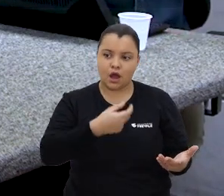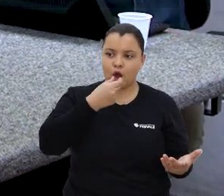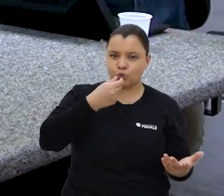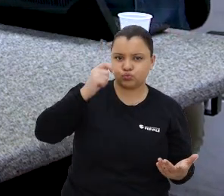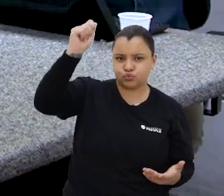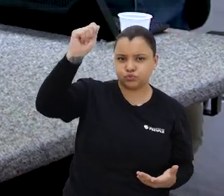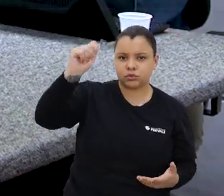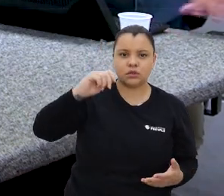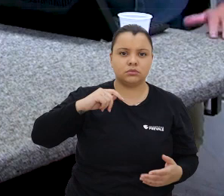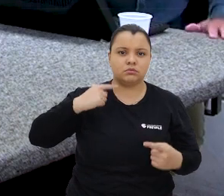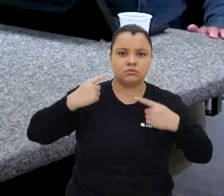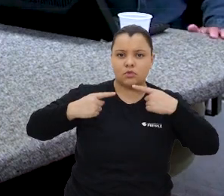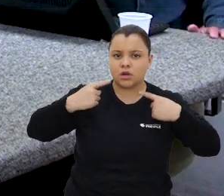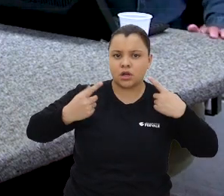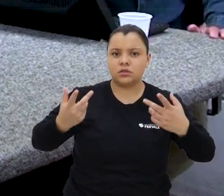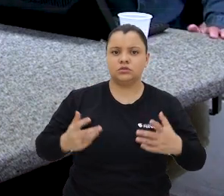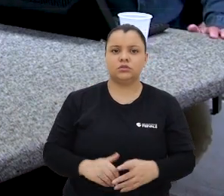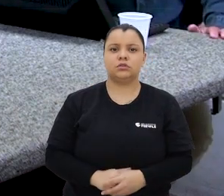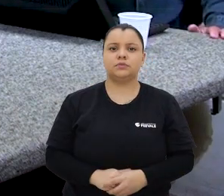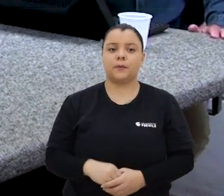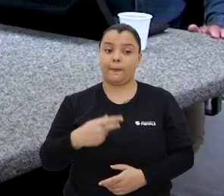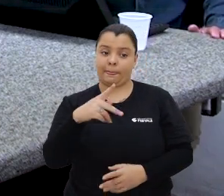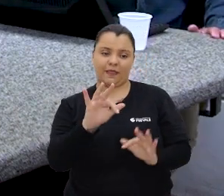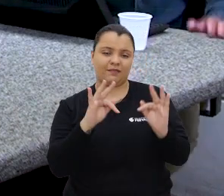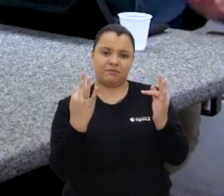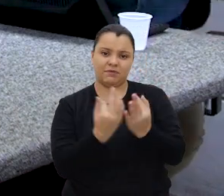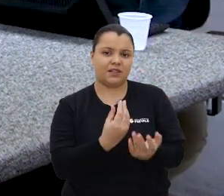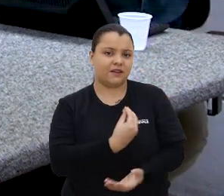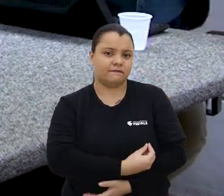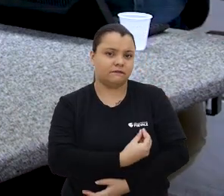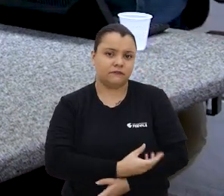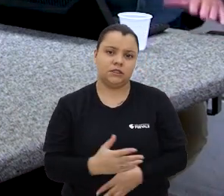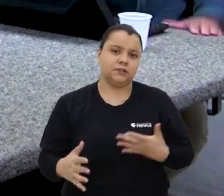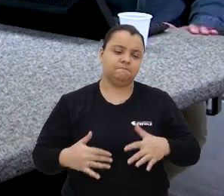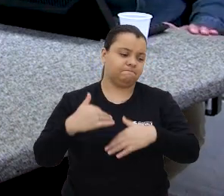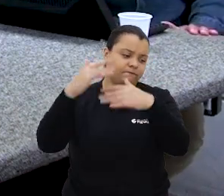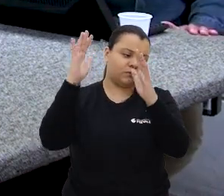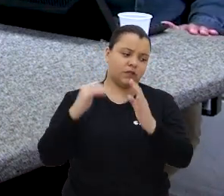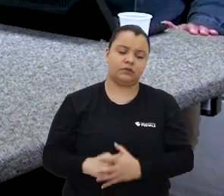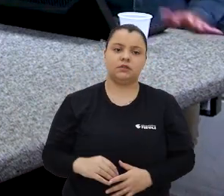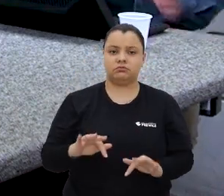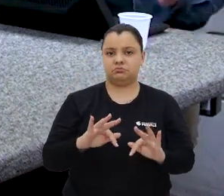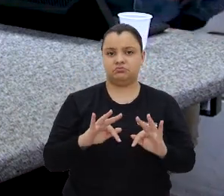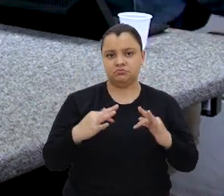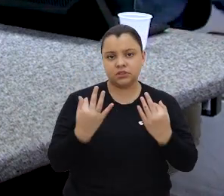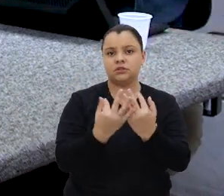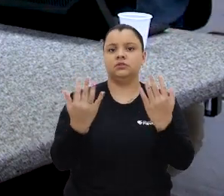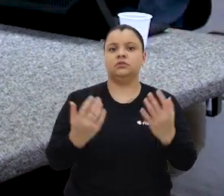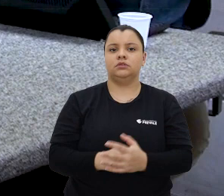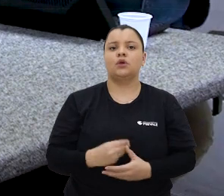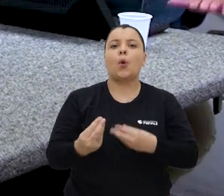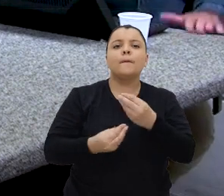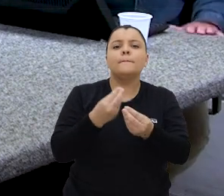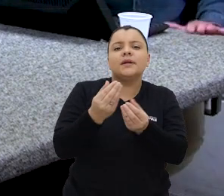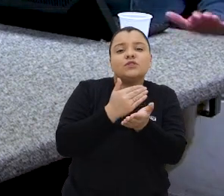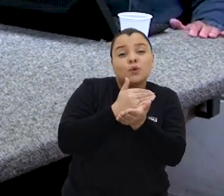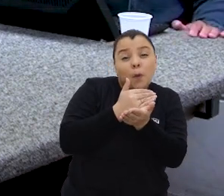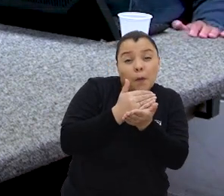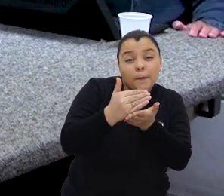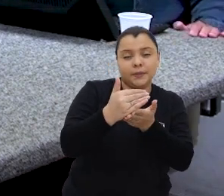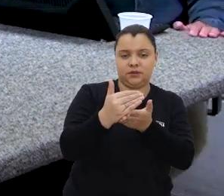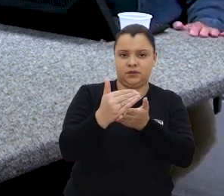pela política, tua família, tua vida, né? Enfim, teus filhos. Como é que foi lá no início? Onde é que